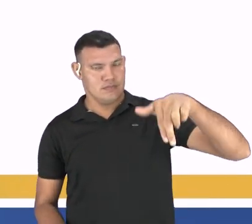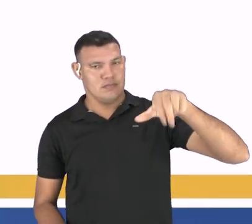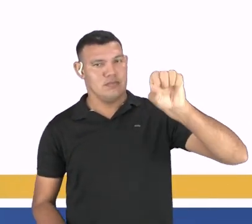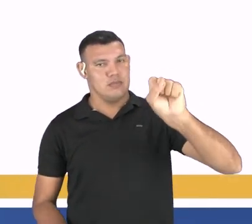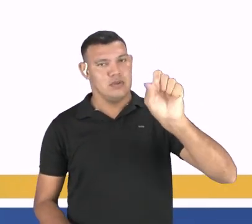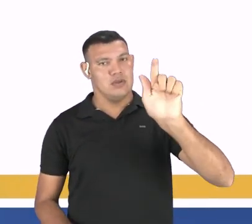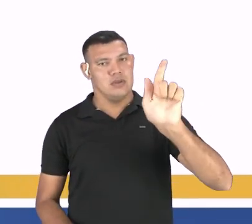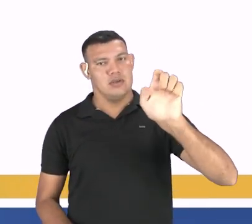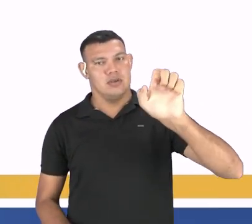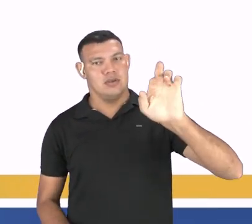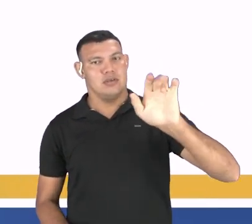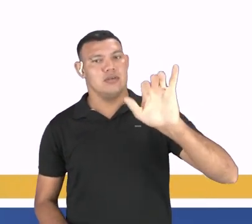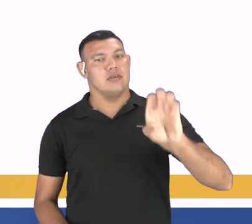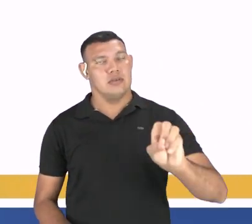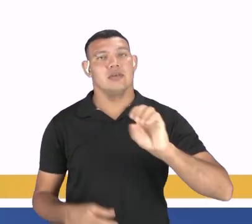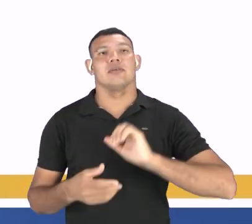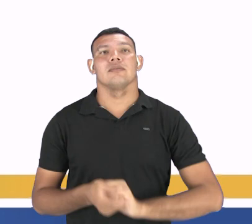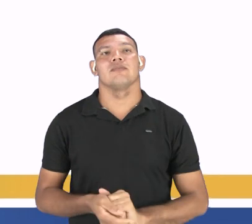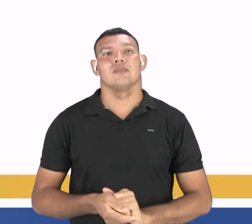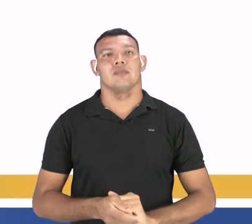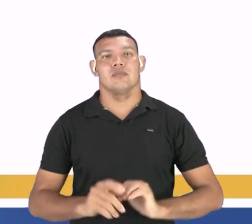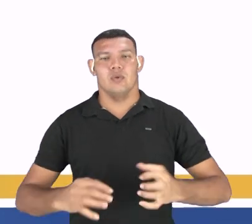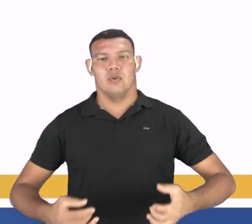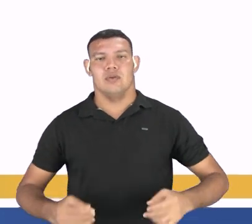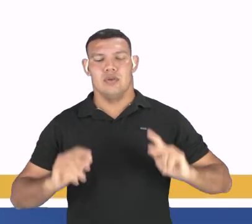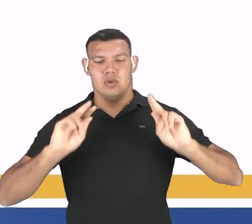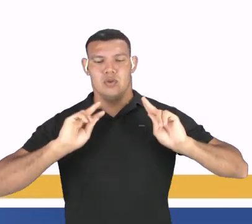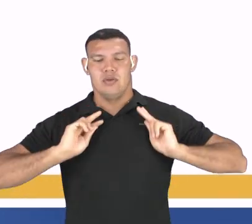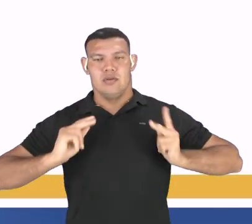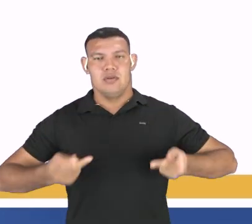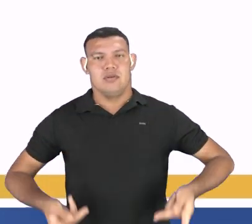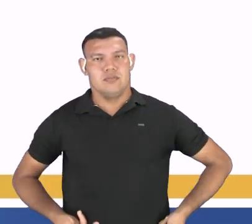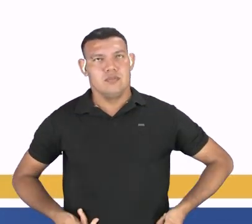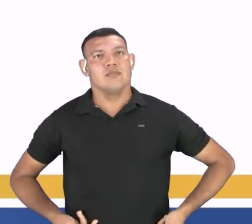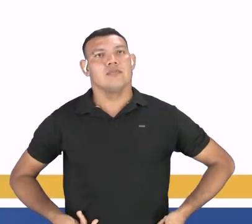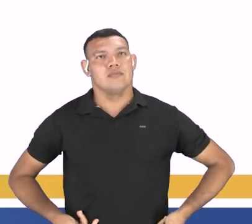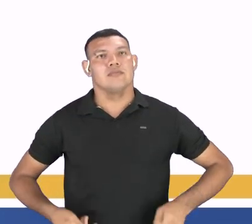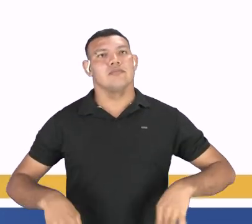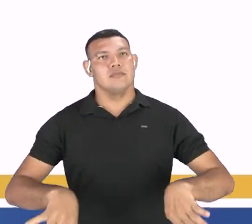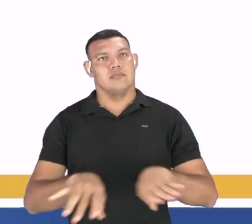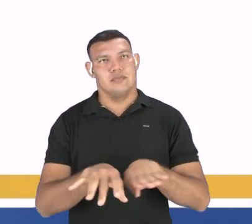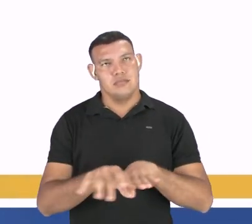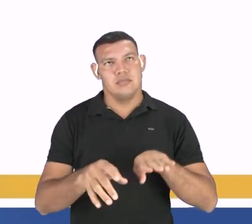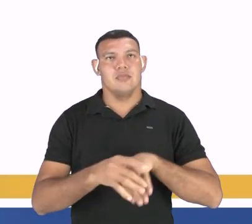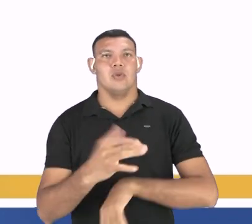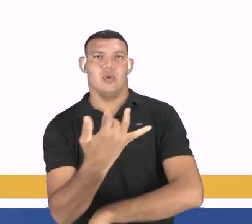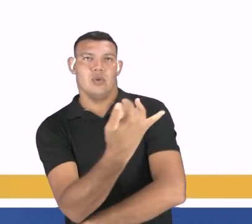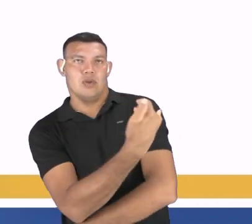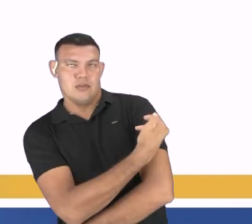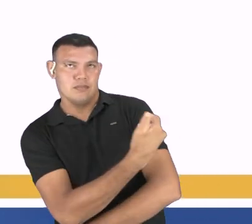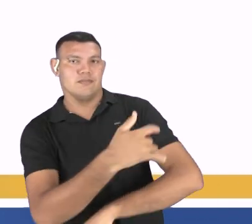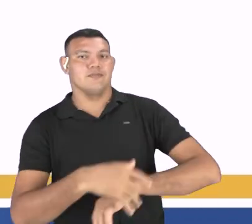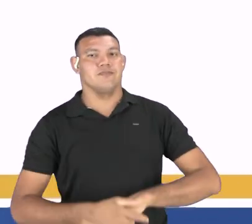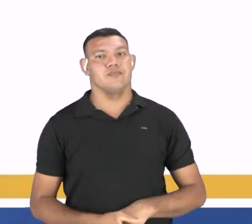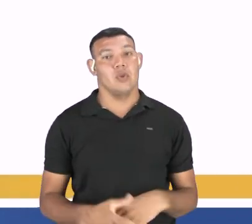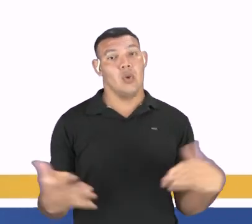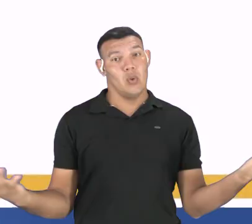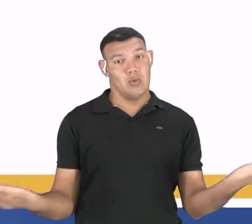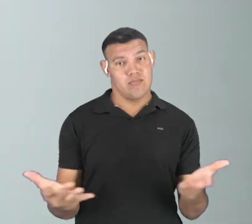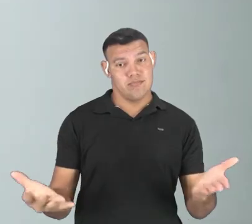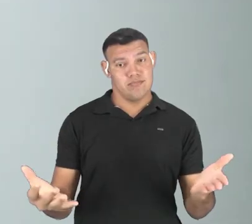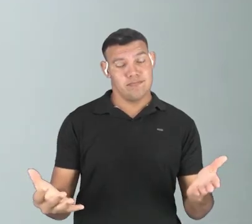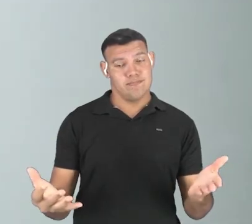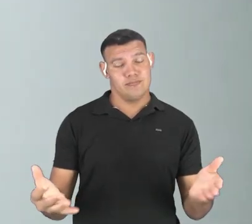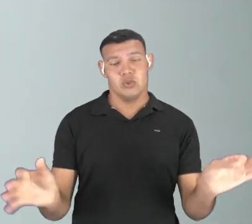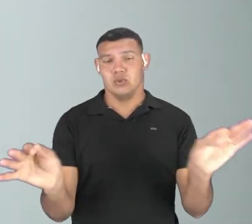como o hormônio do crescimento é insulina e a criação de vacinas sintéticas pessoal bom então por